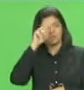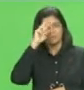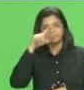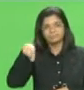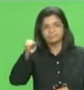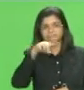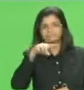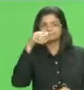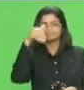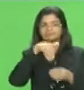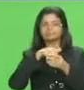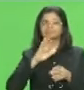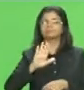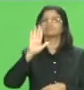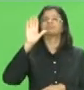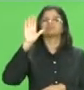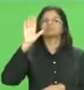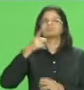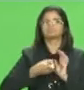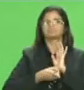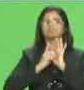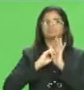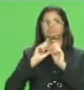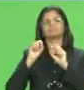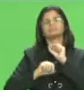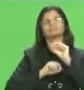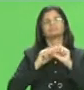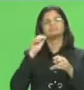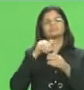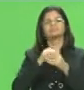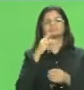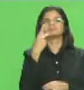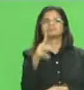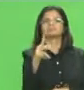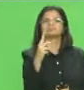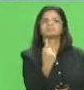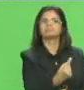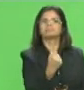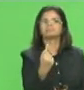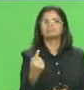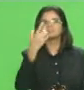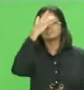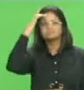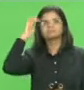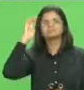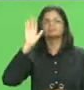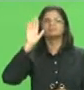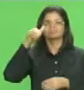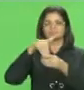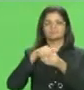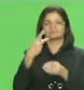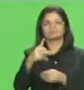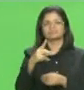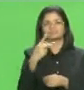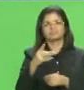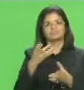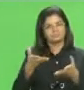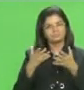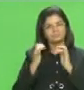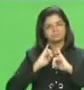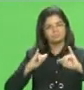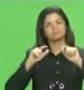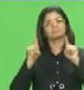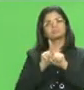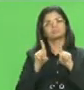aos candidatos desavisados, que quem decide a eleição, é você, eleitor, com seu voto. E eu quero dizer a